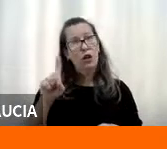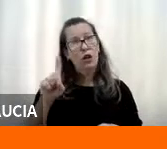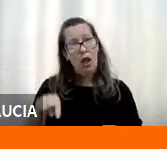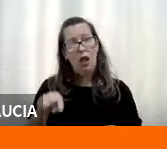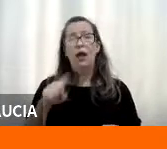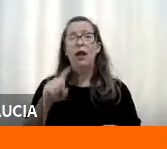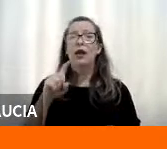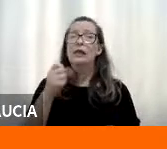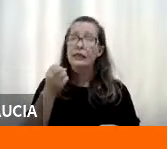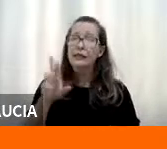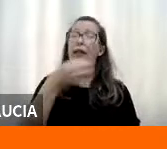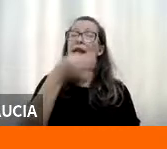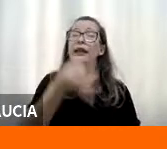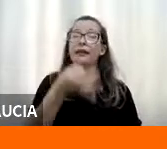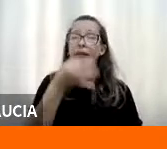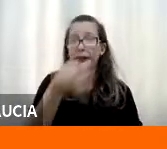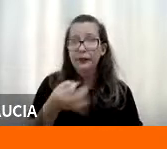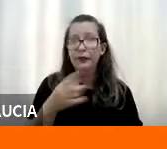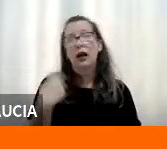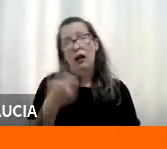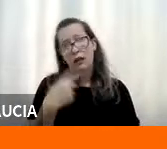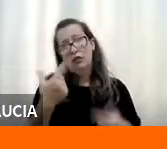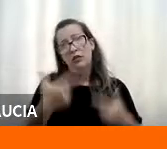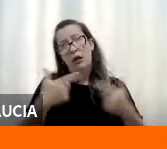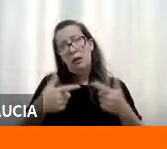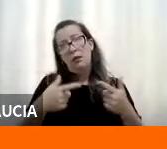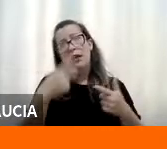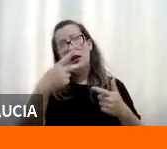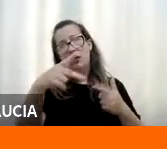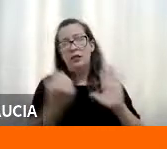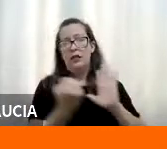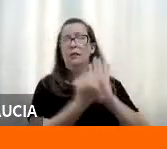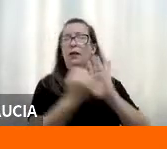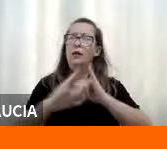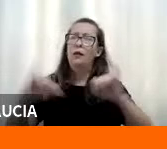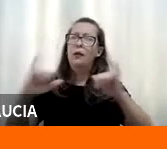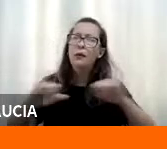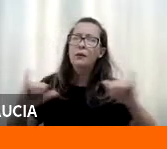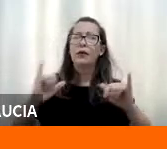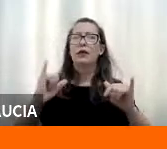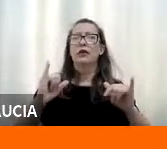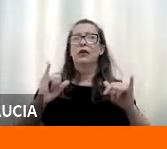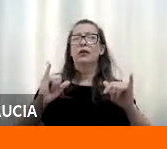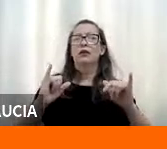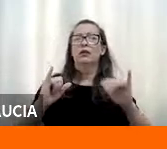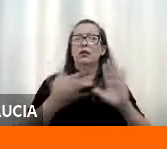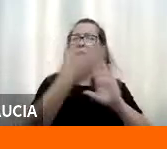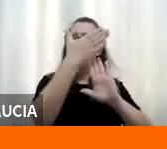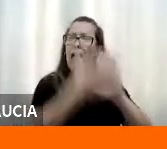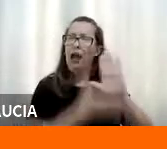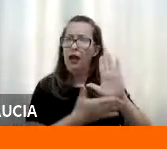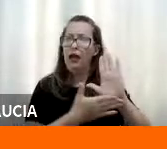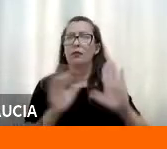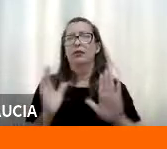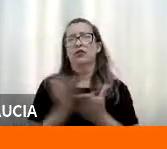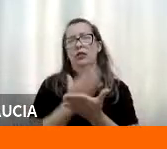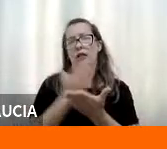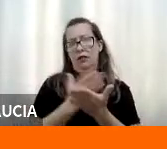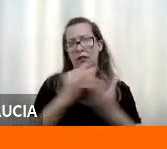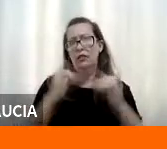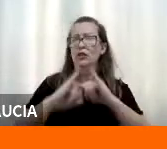trabalha muito esse slogan nas quartas capas de revista, nas nossas postagens de rede. Né?